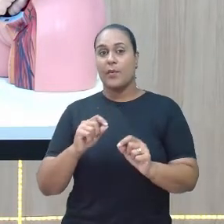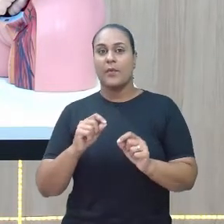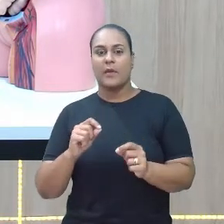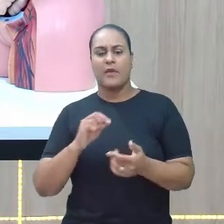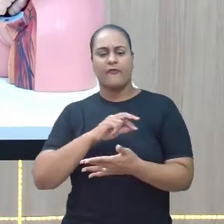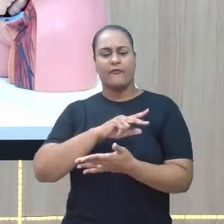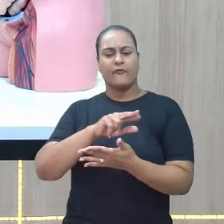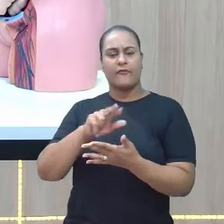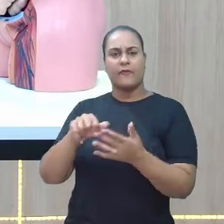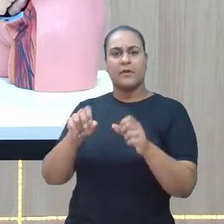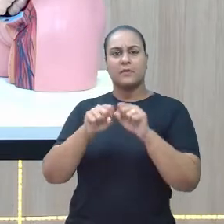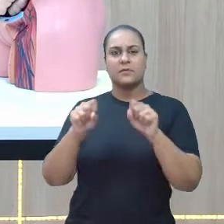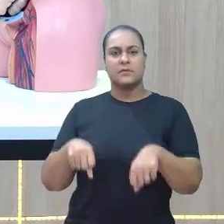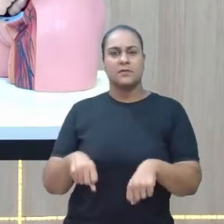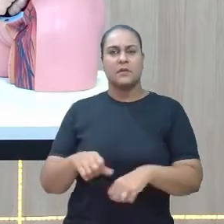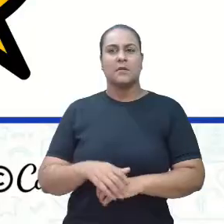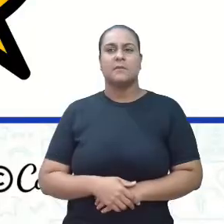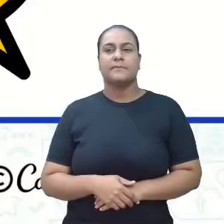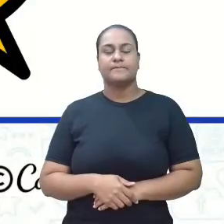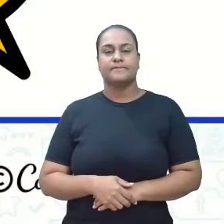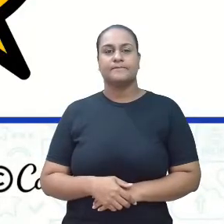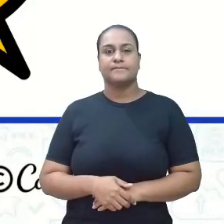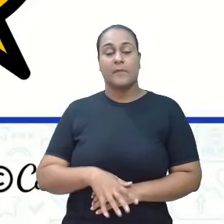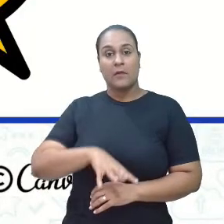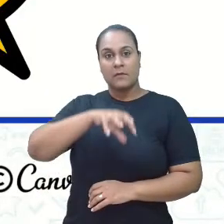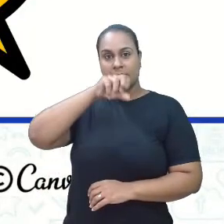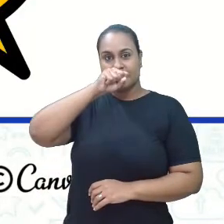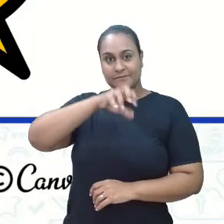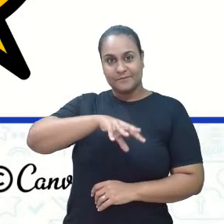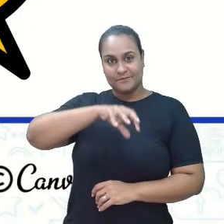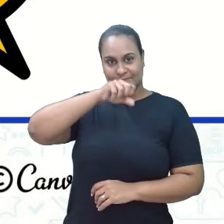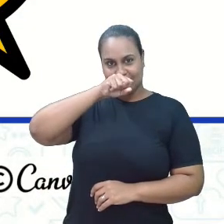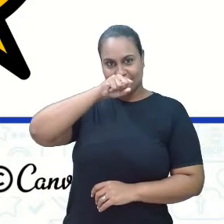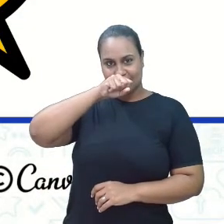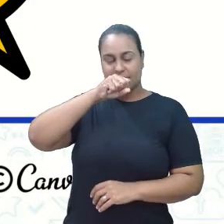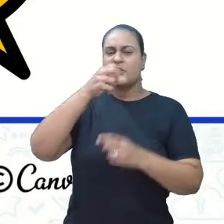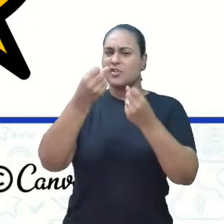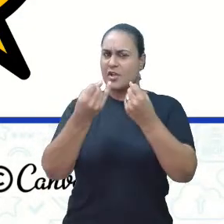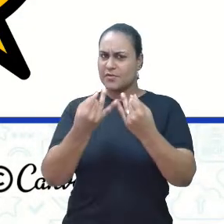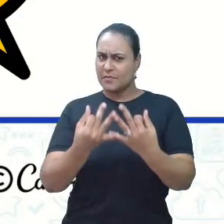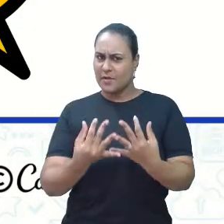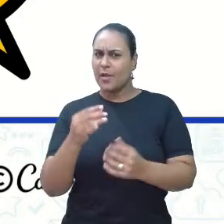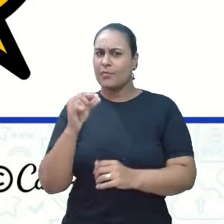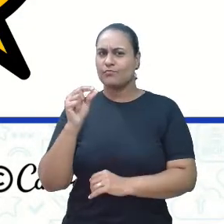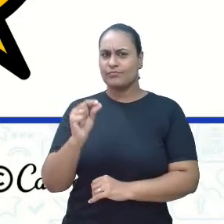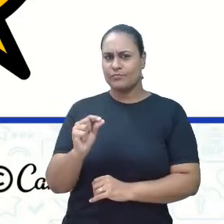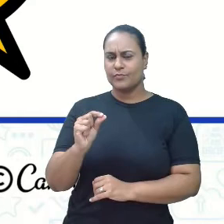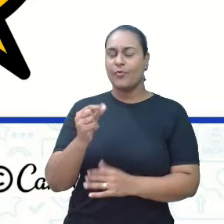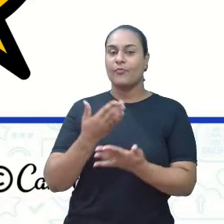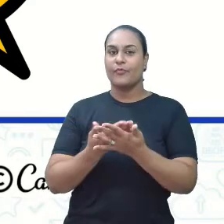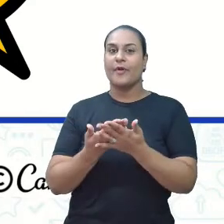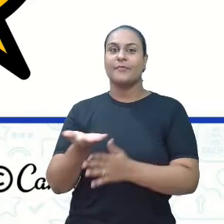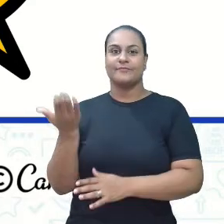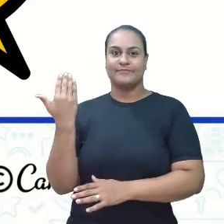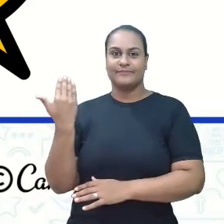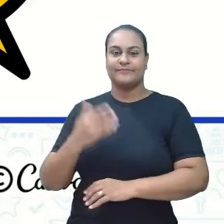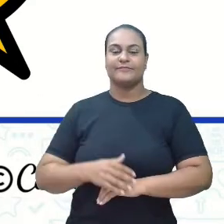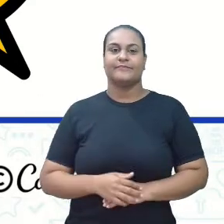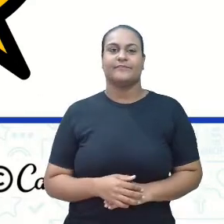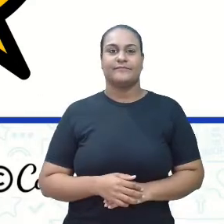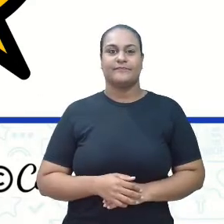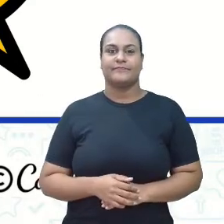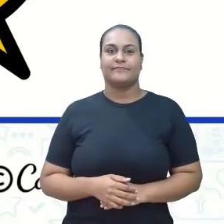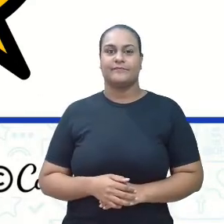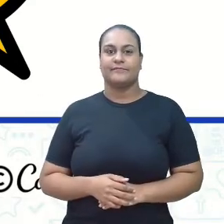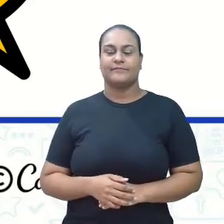Entre eles, nós temos aqui sistema respiratório, nós já falamos um pouquinho nas aulas anteriores,